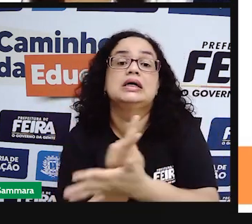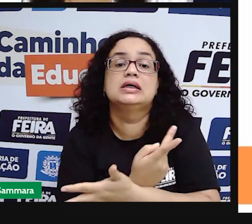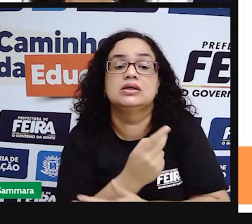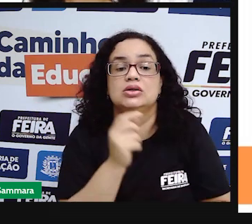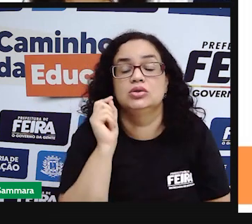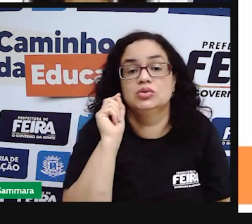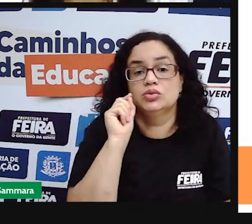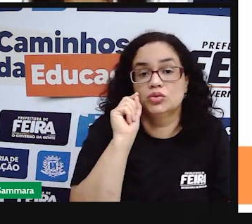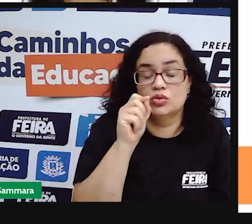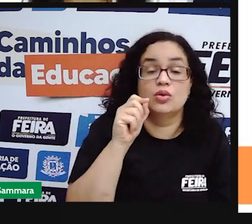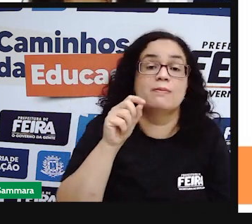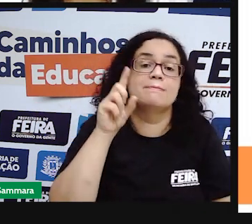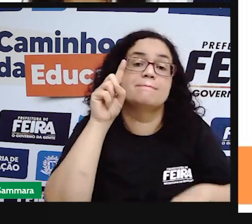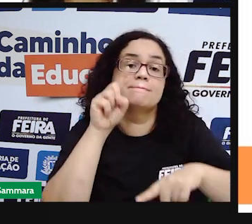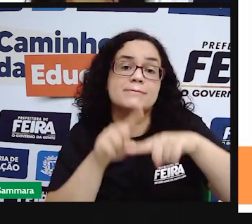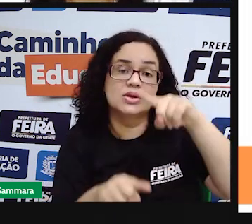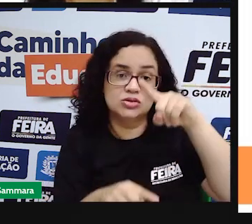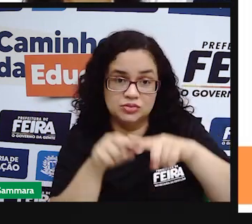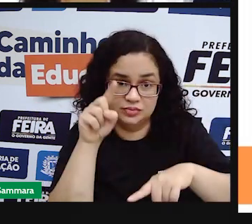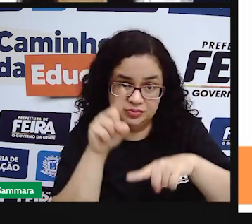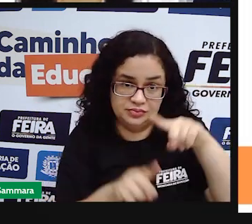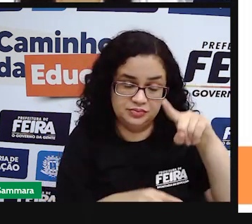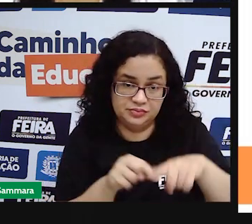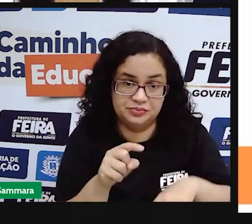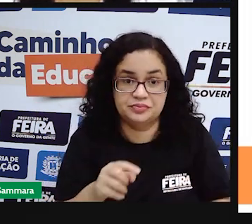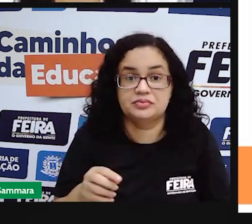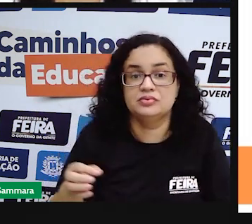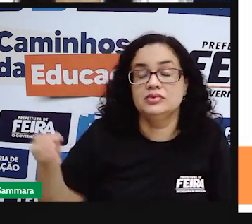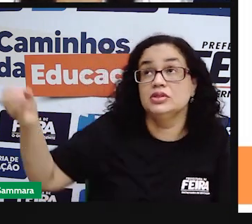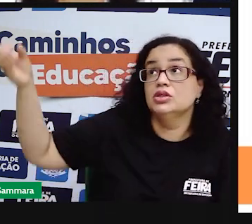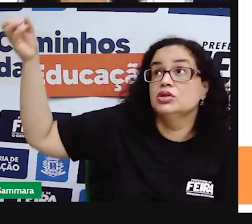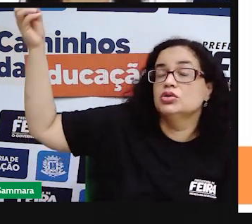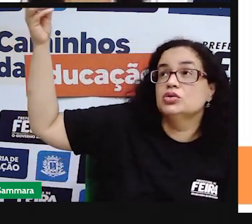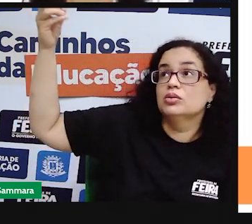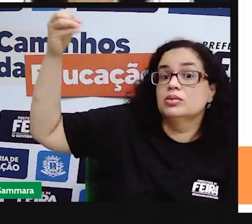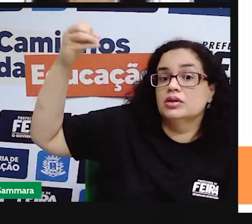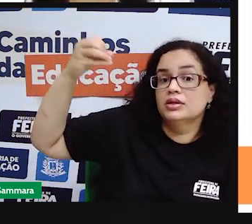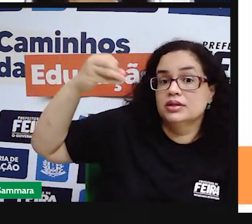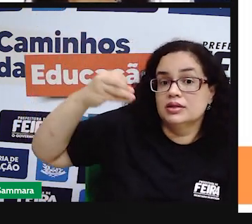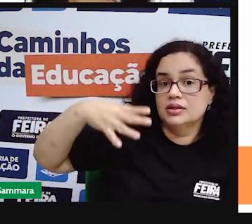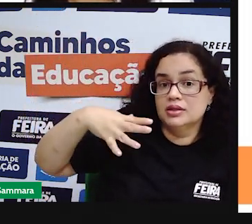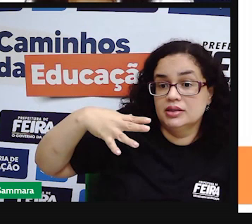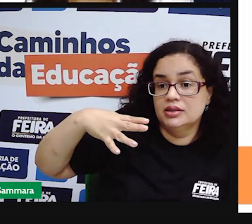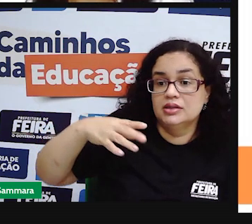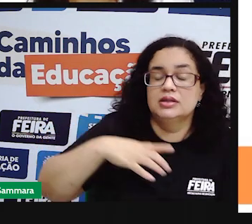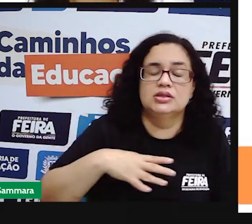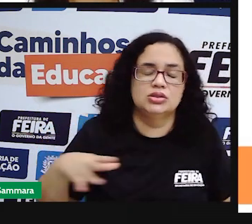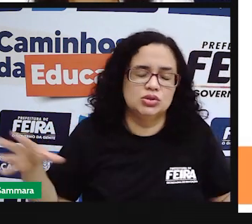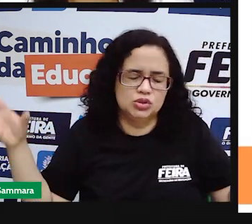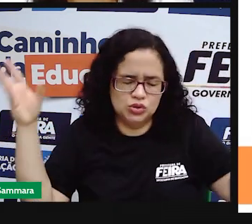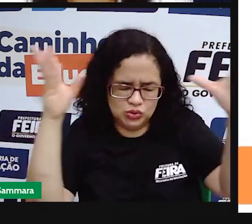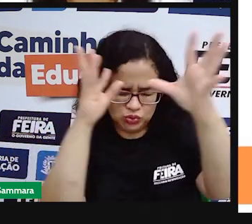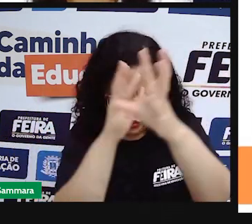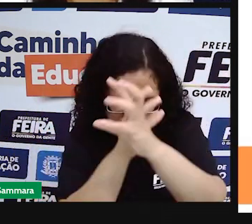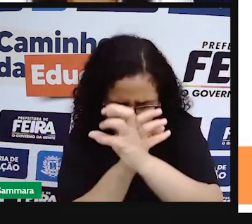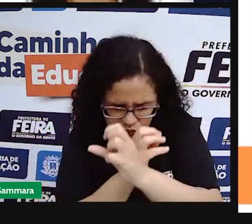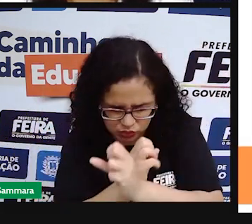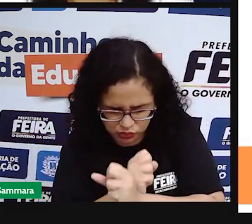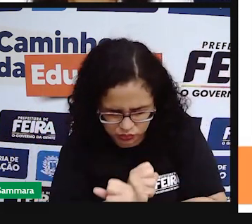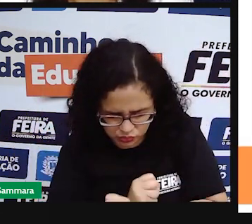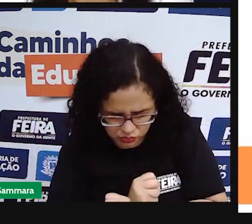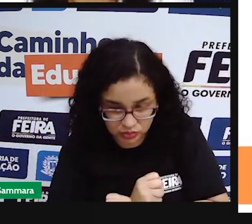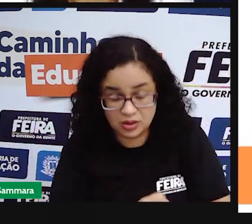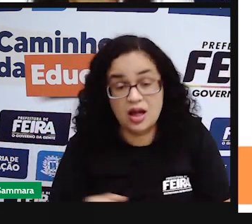frente do objeto opaco? A projeção da sombra. Então, essa parte escura é onde a luz ela